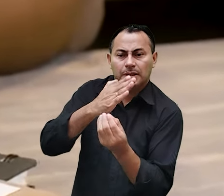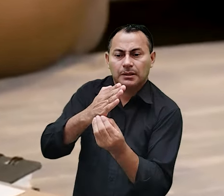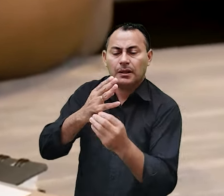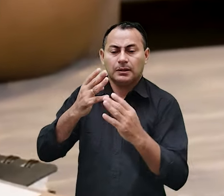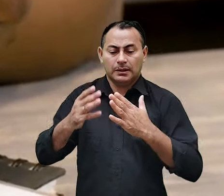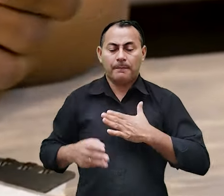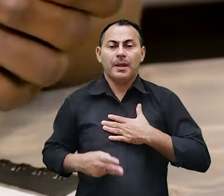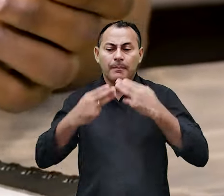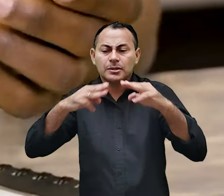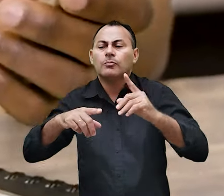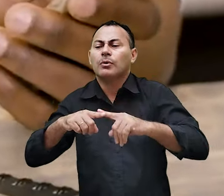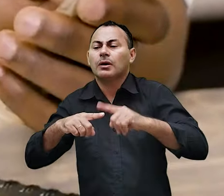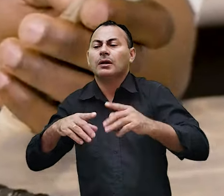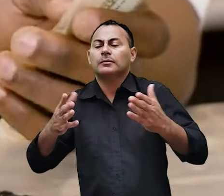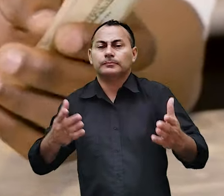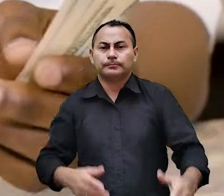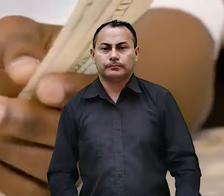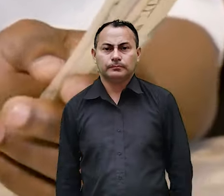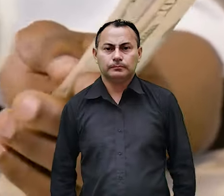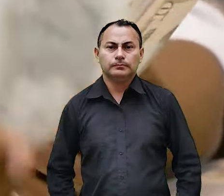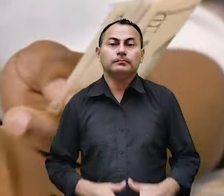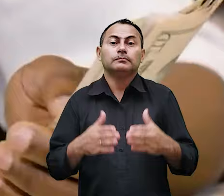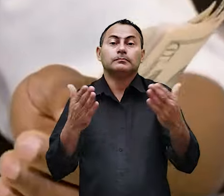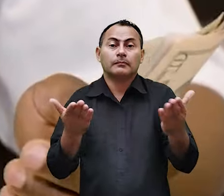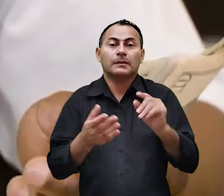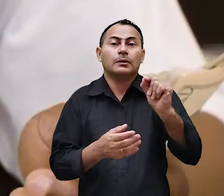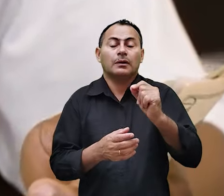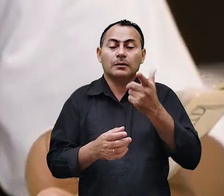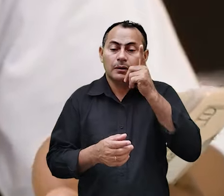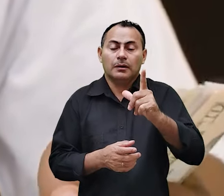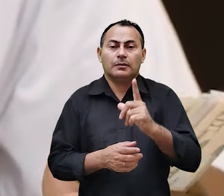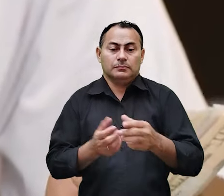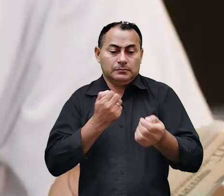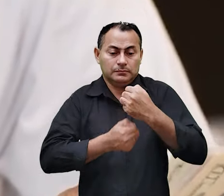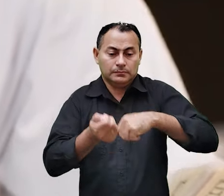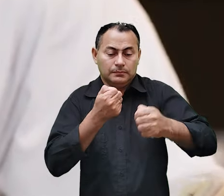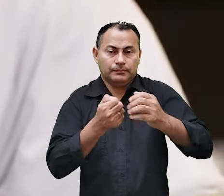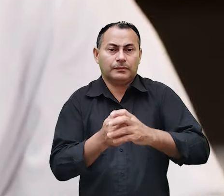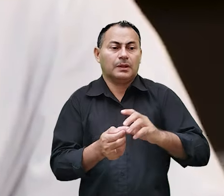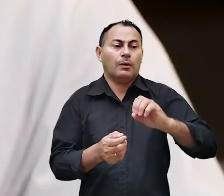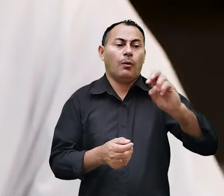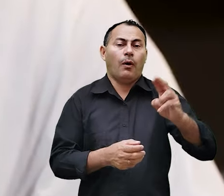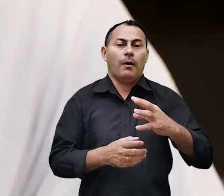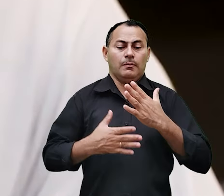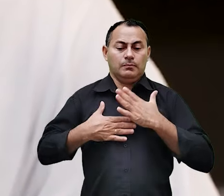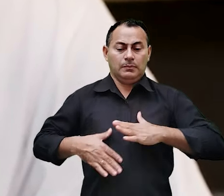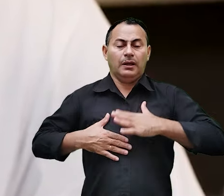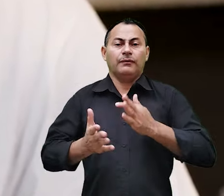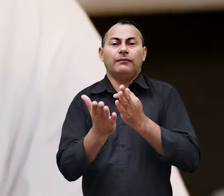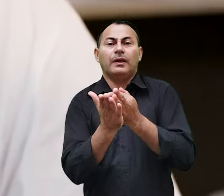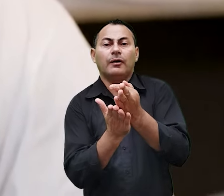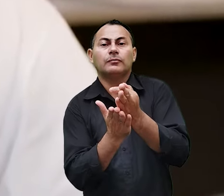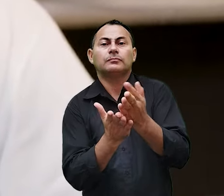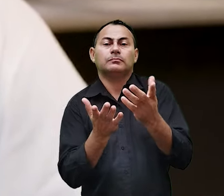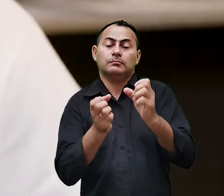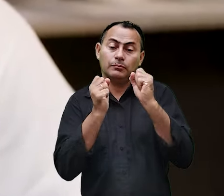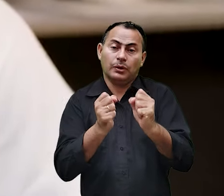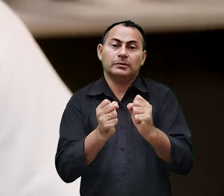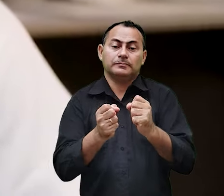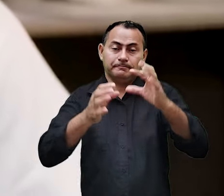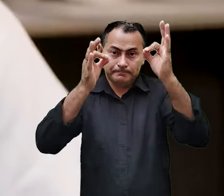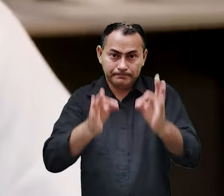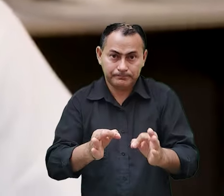implantação e implementação da minha missão? Afinal de contas, do que consiste uma administração ou uma mordomia